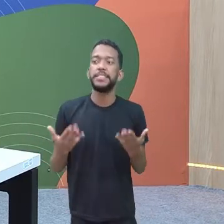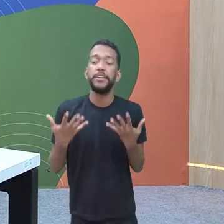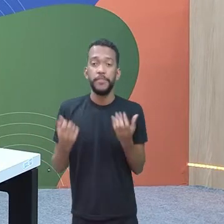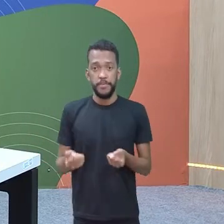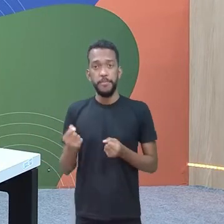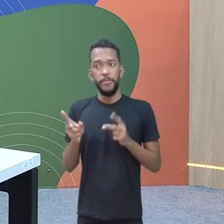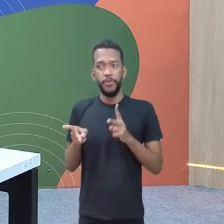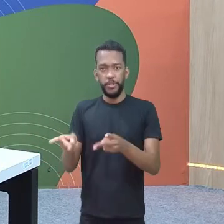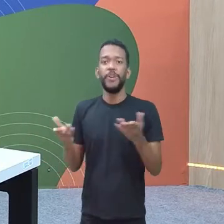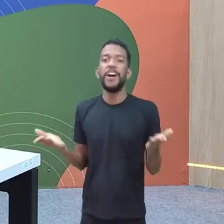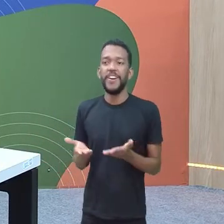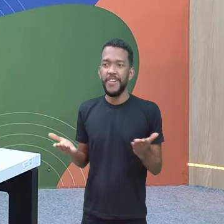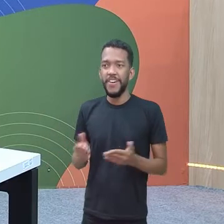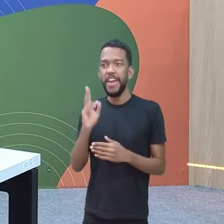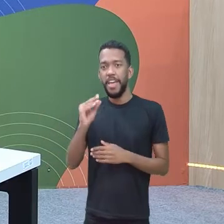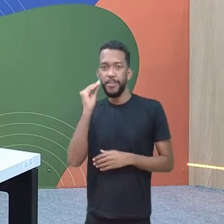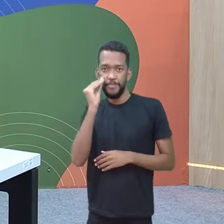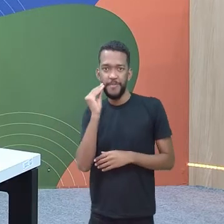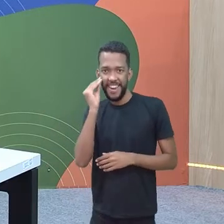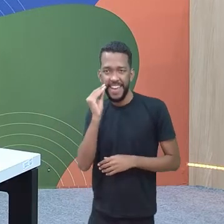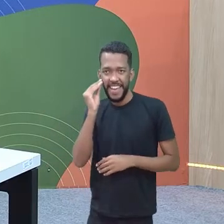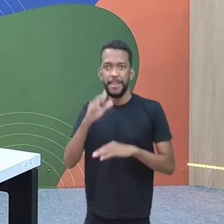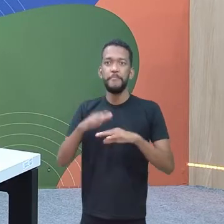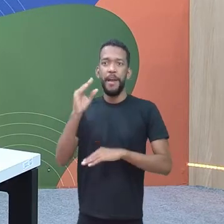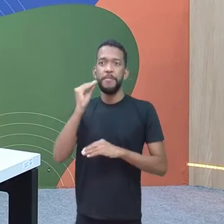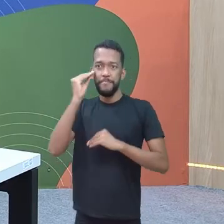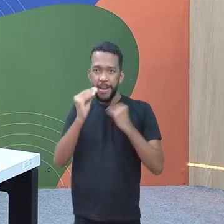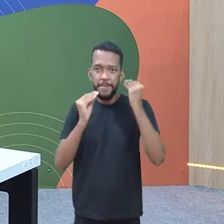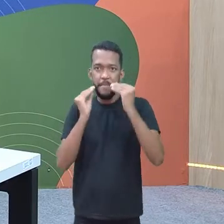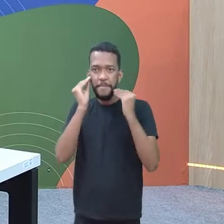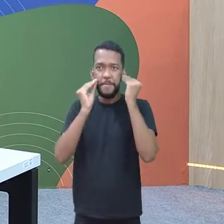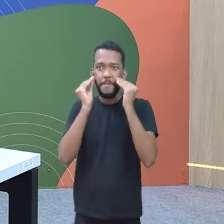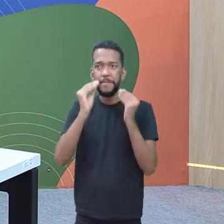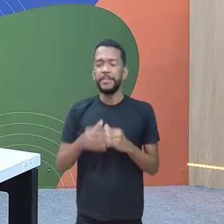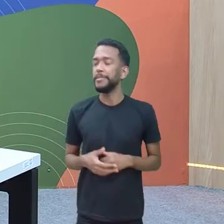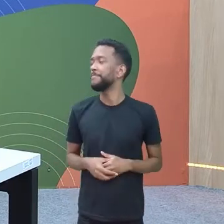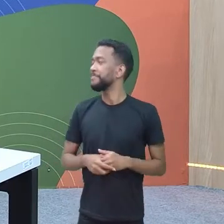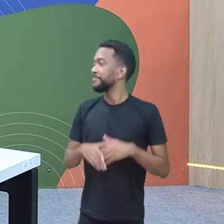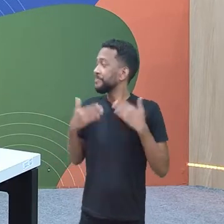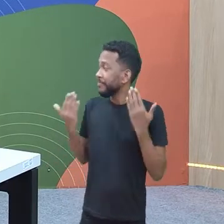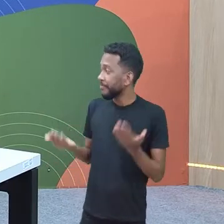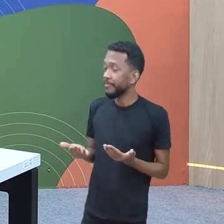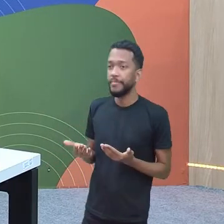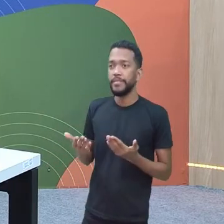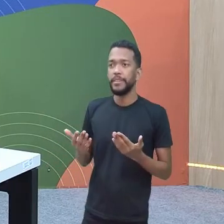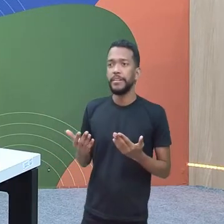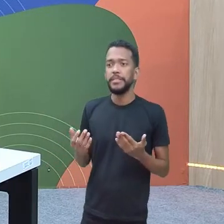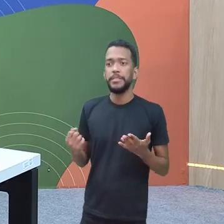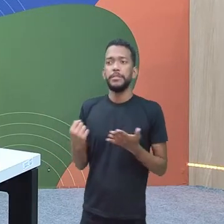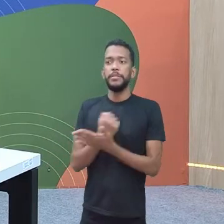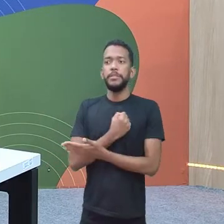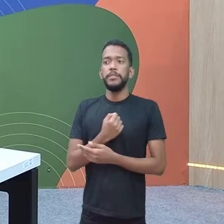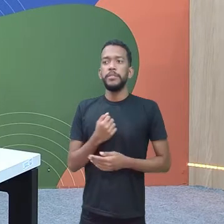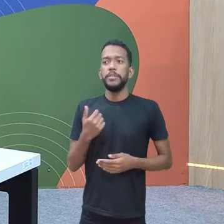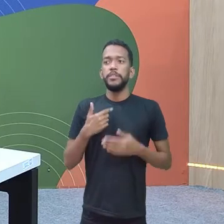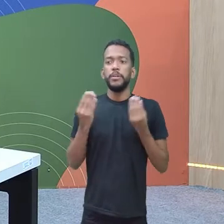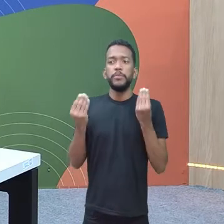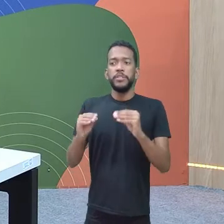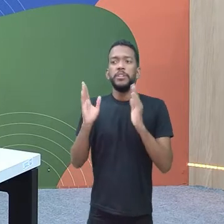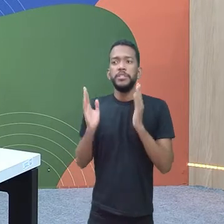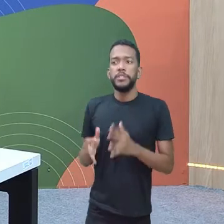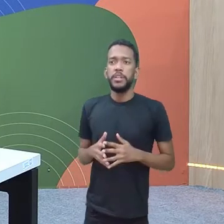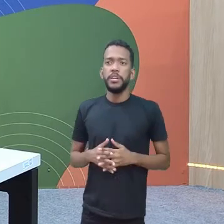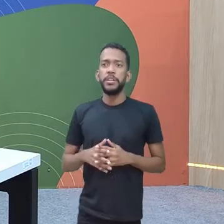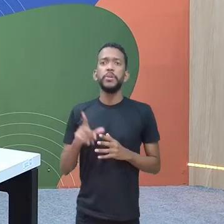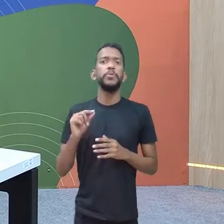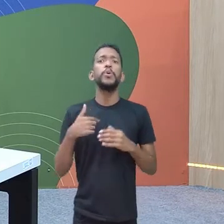continuar. Experimento e mais experimento. Puxa vida, eu coloquei ali. O que é que eu poderia fazer